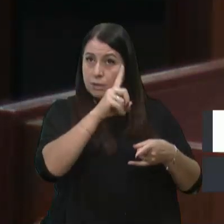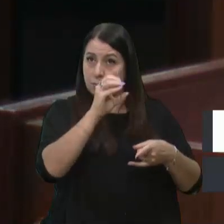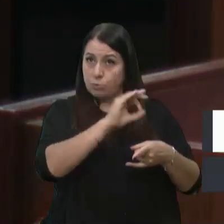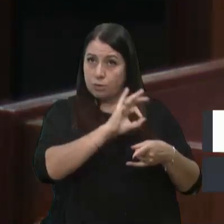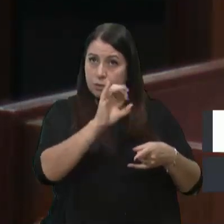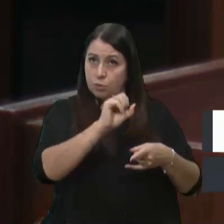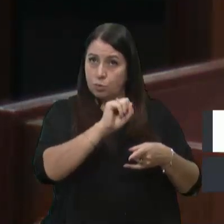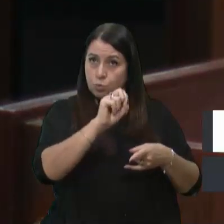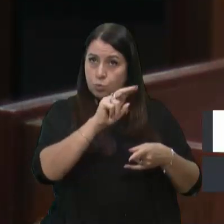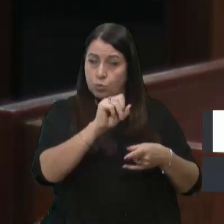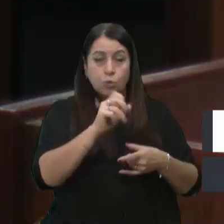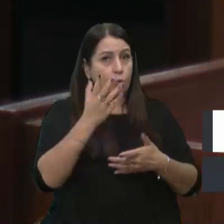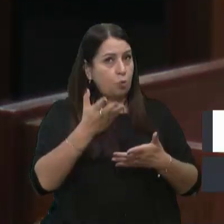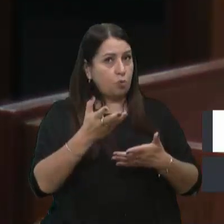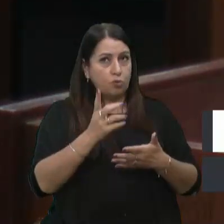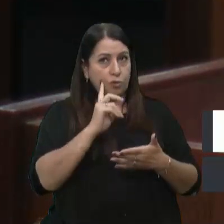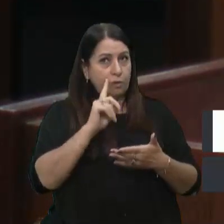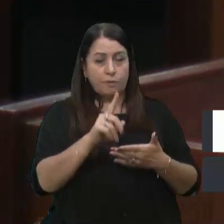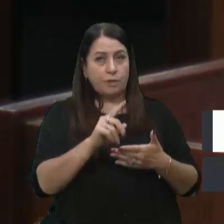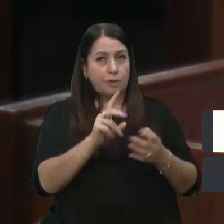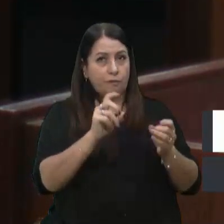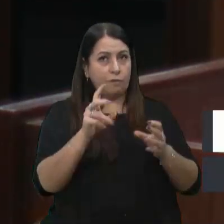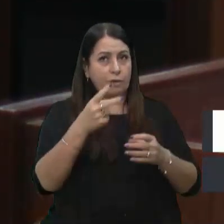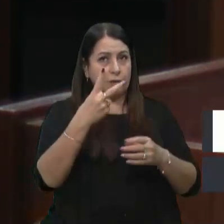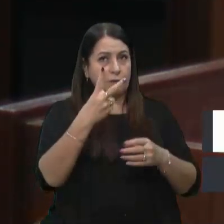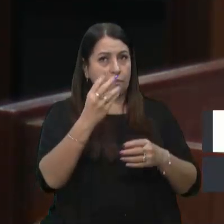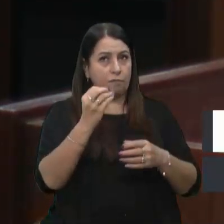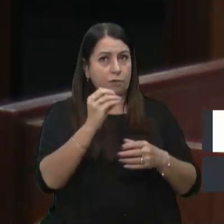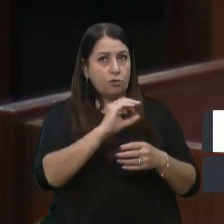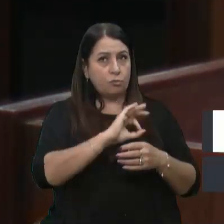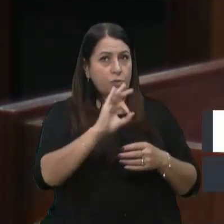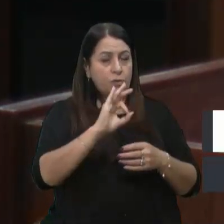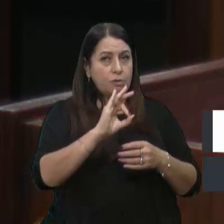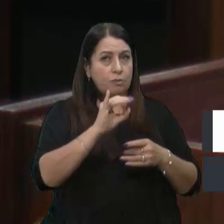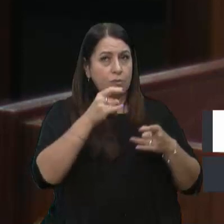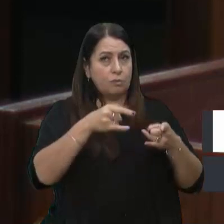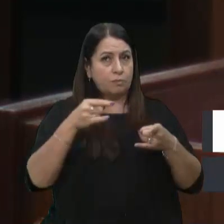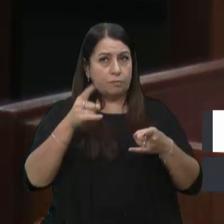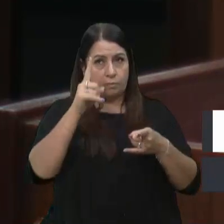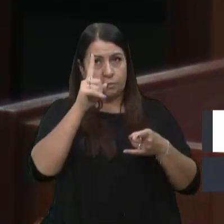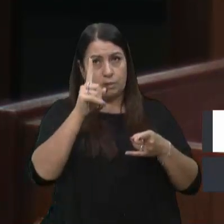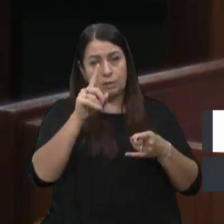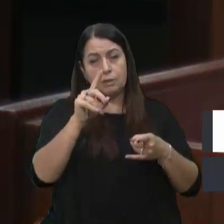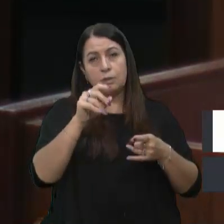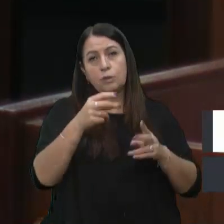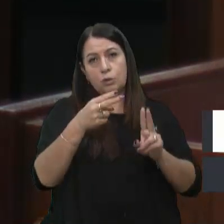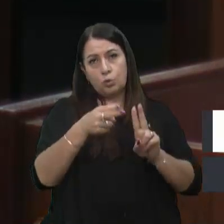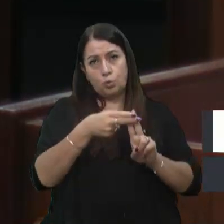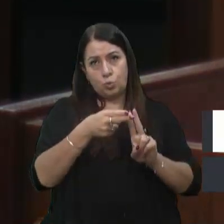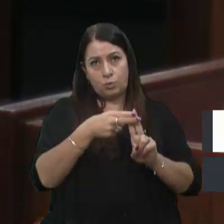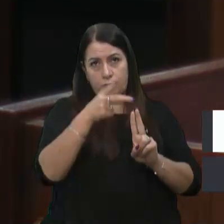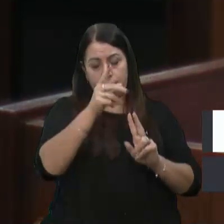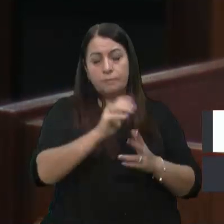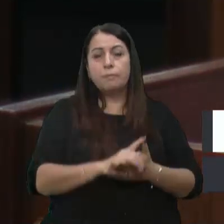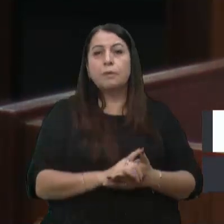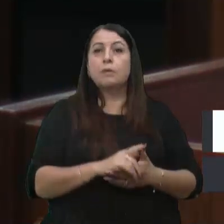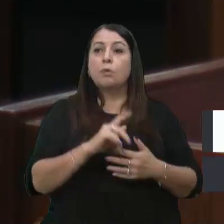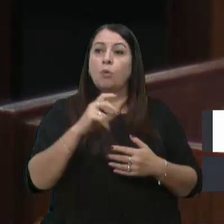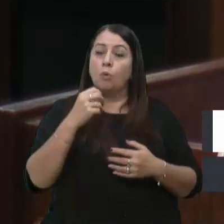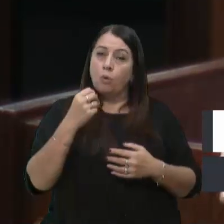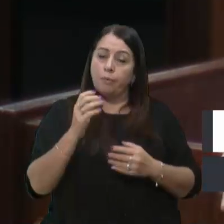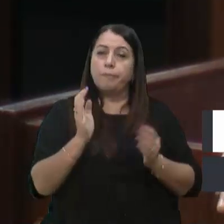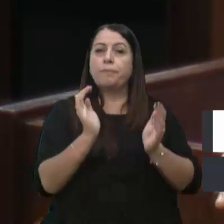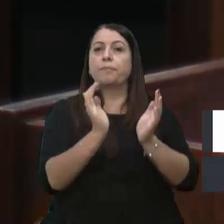sujo só que hoje a gente está vendo a venda de até 20% dos leitos olha colega vereadores